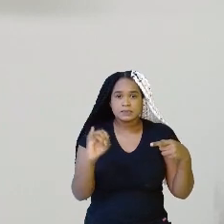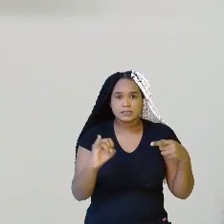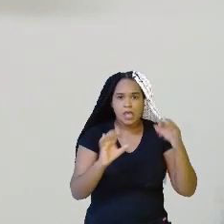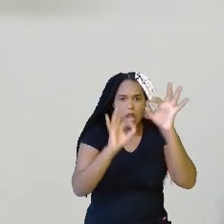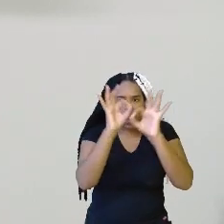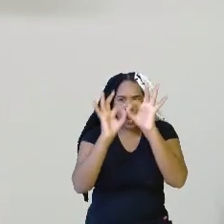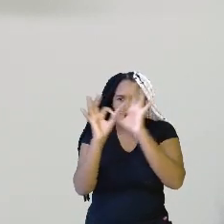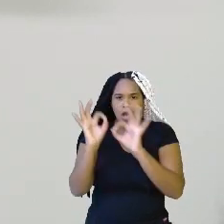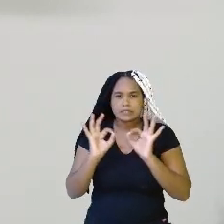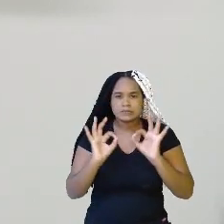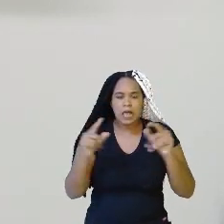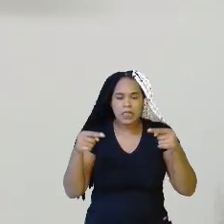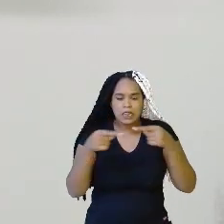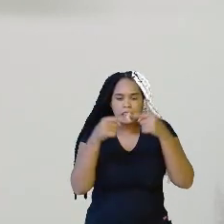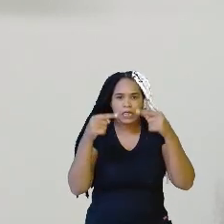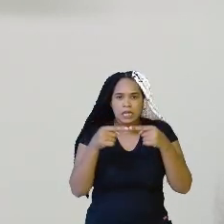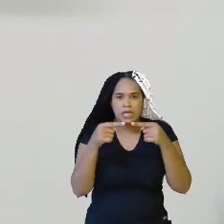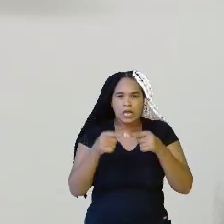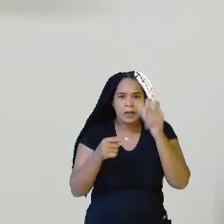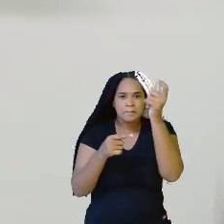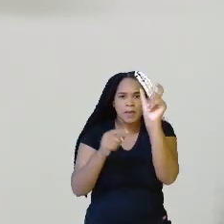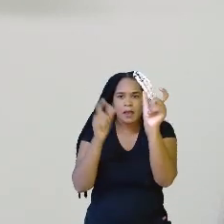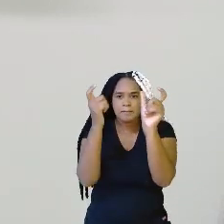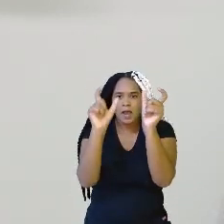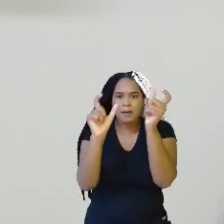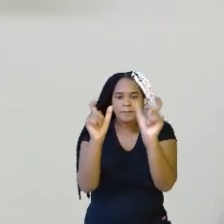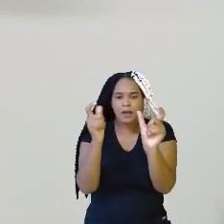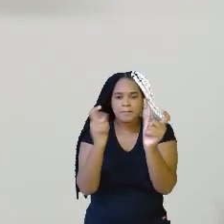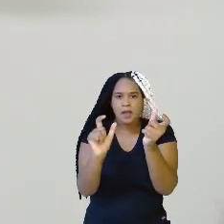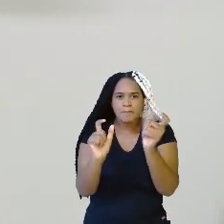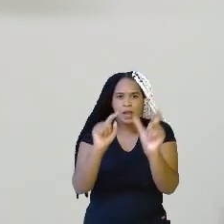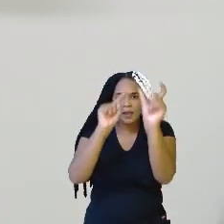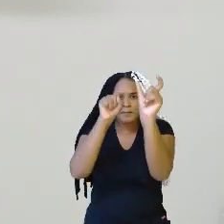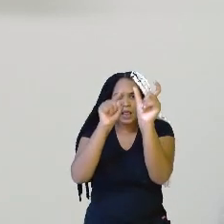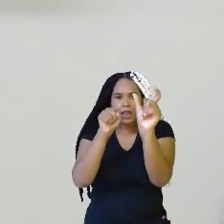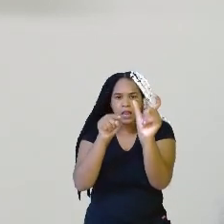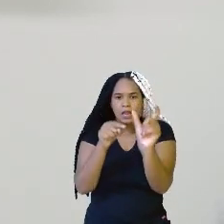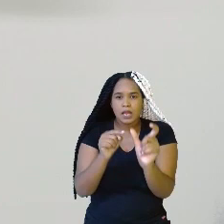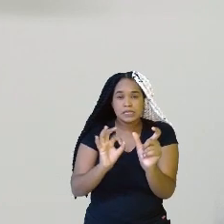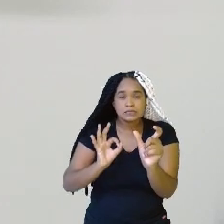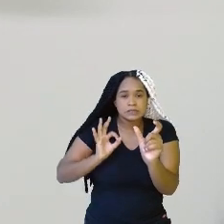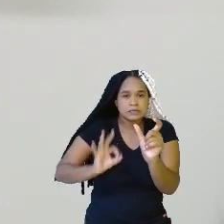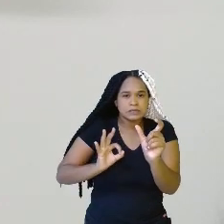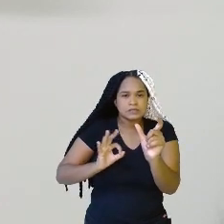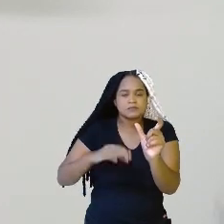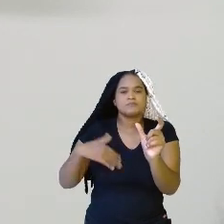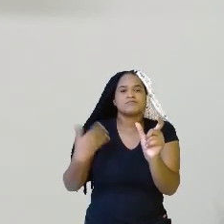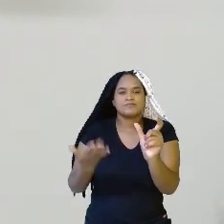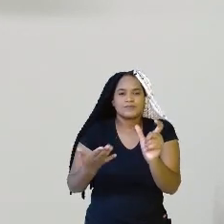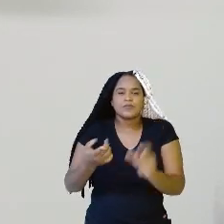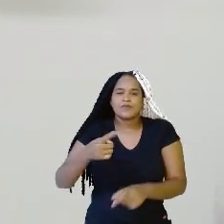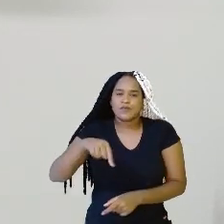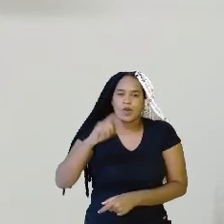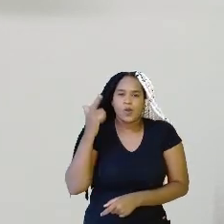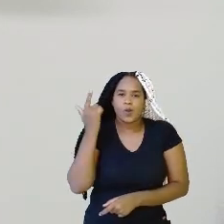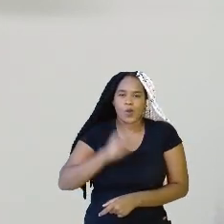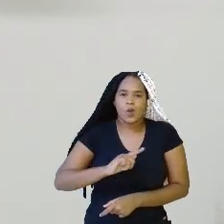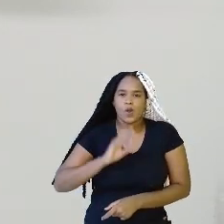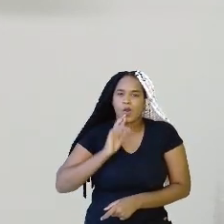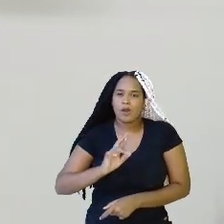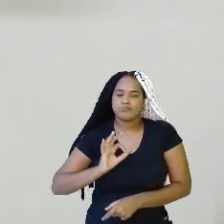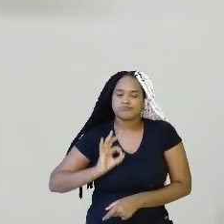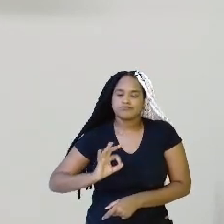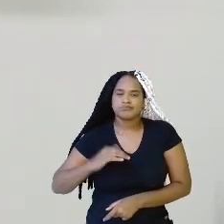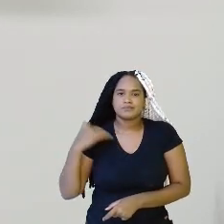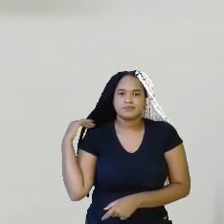colocar as ordens dos números no lugar correto, a vírgula no lugar correto, você não vai ter